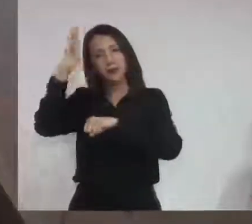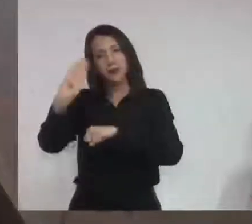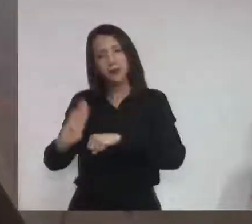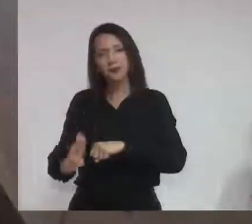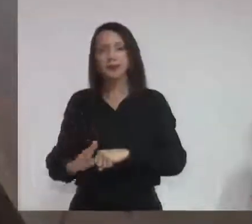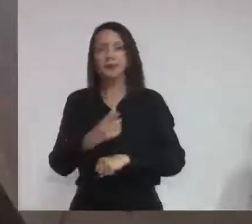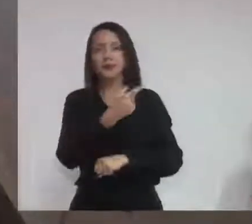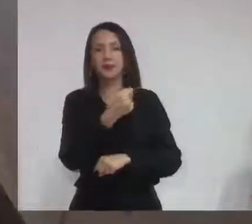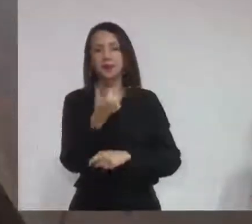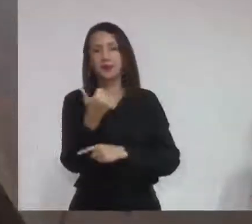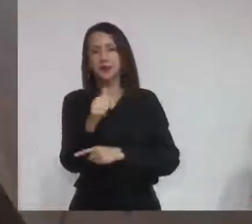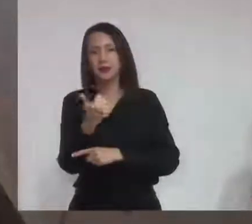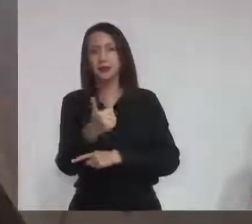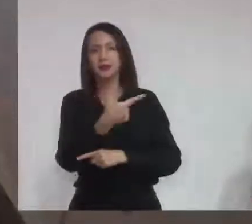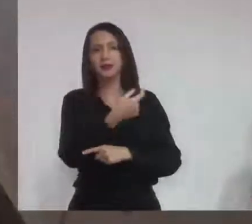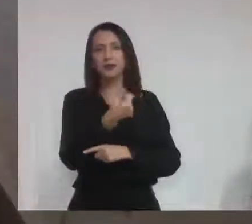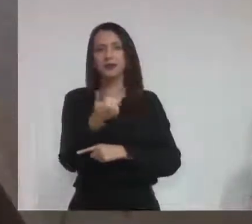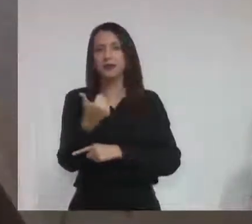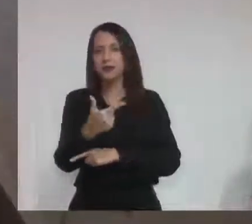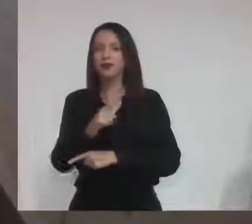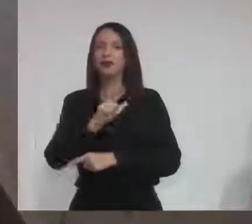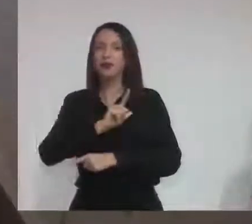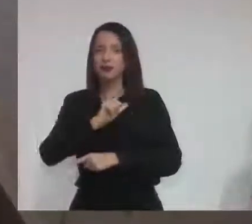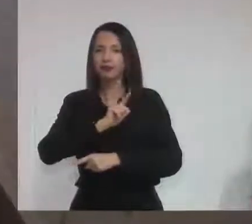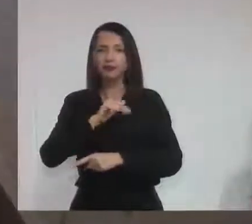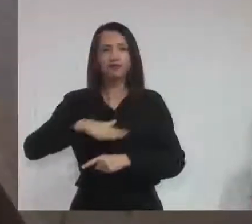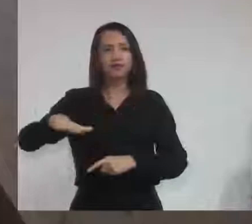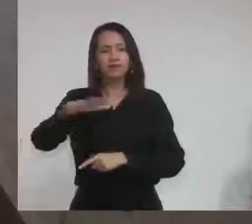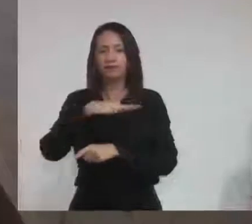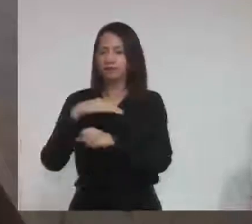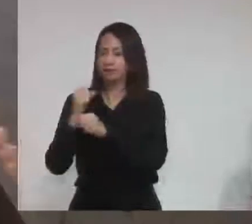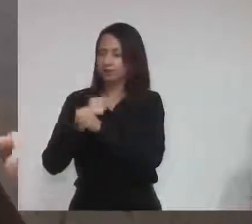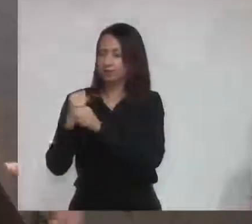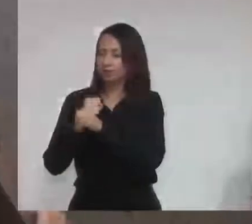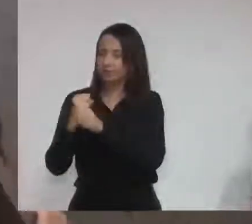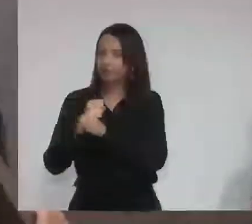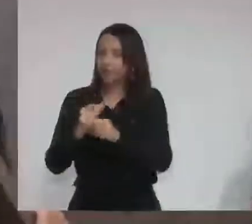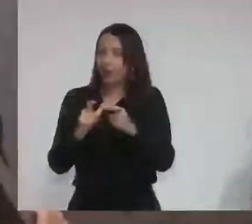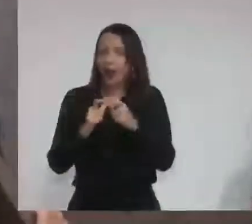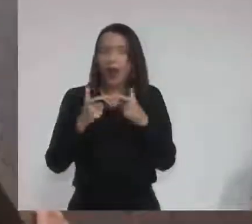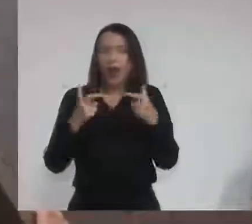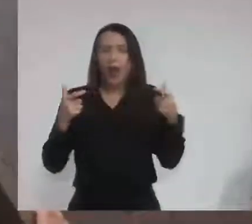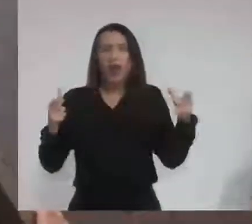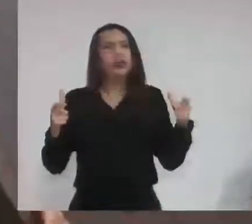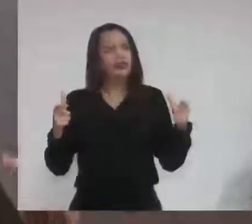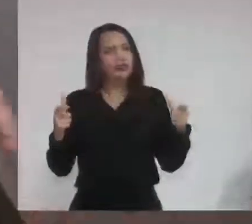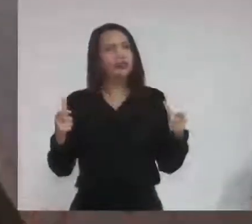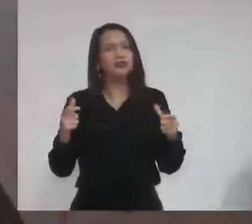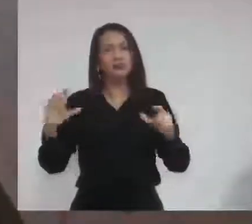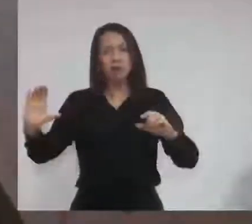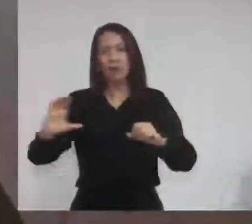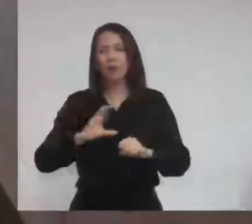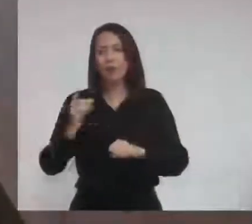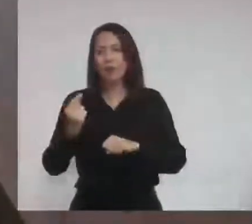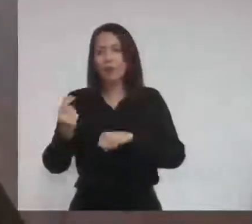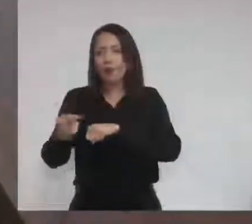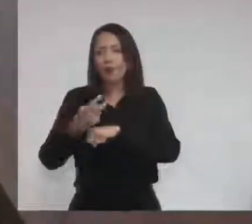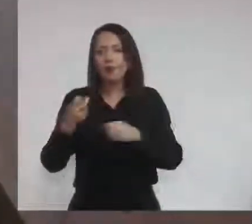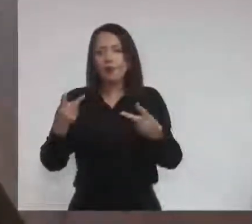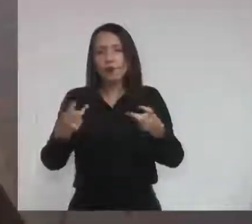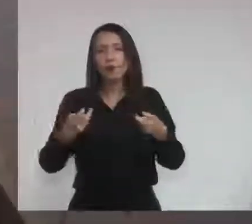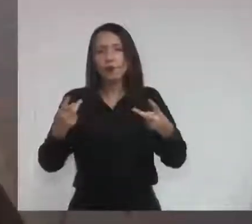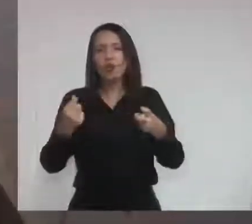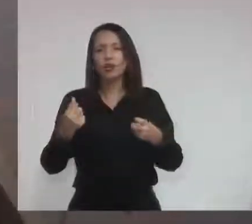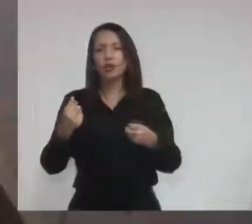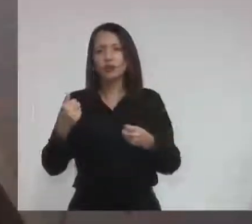2011, 2012, por exemplo, antes também, mas sobretudo nesses anos, um crescimento exponencial da arrecadação, que não se repetiu